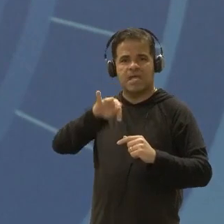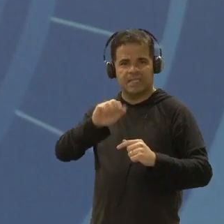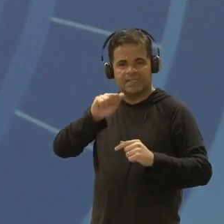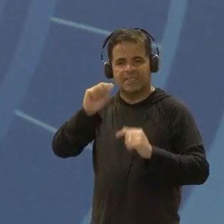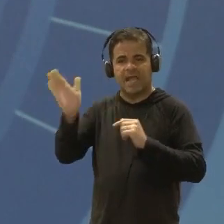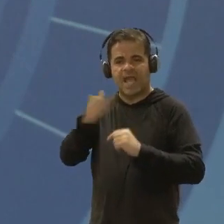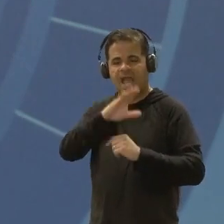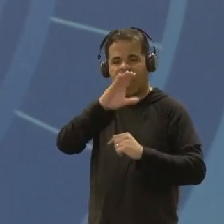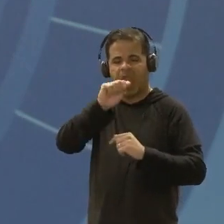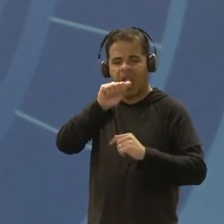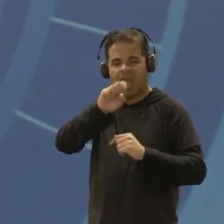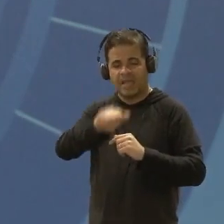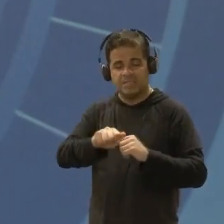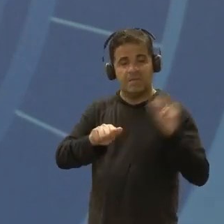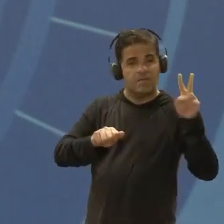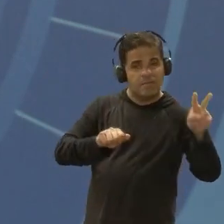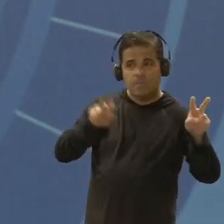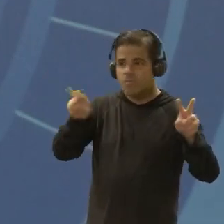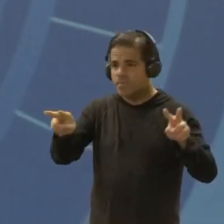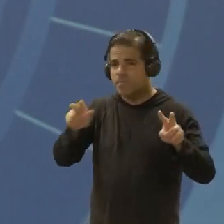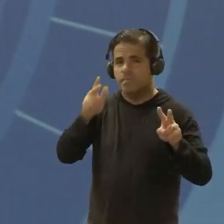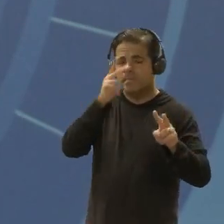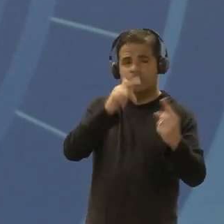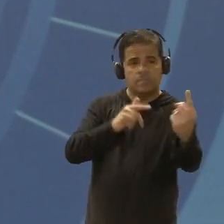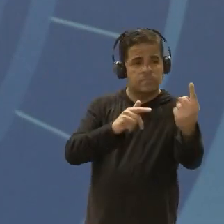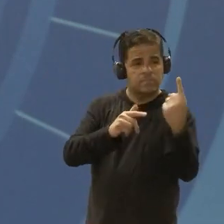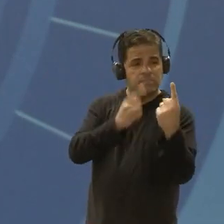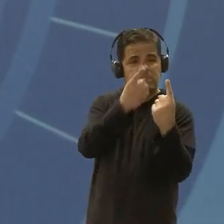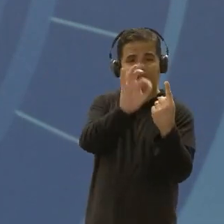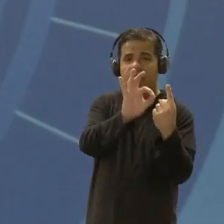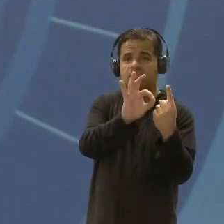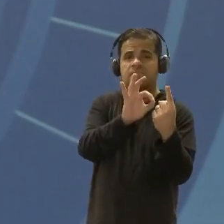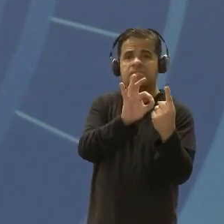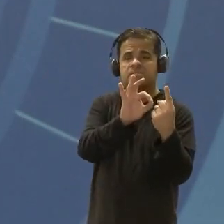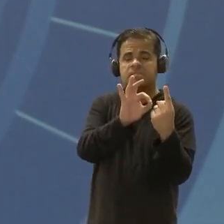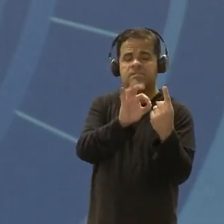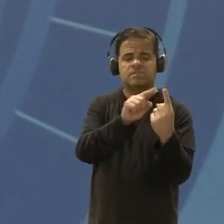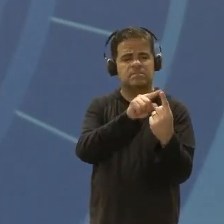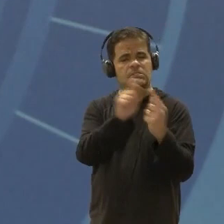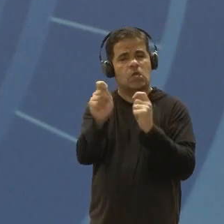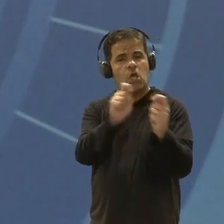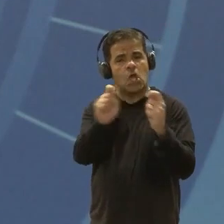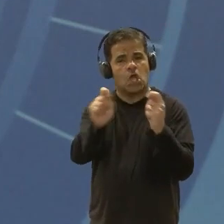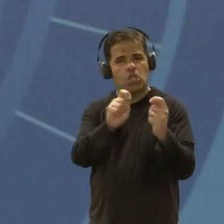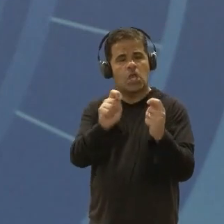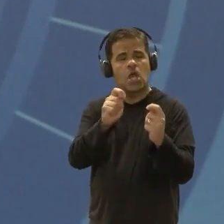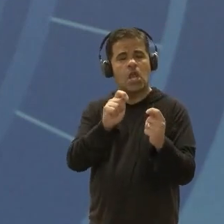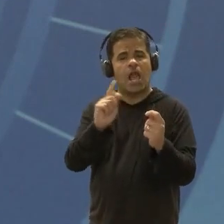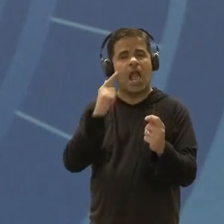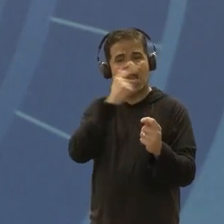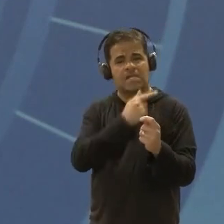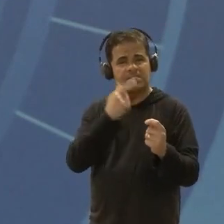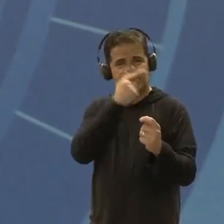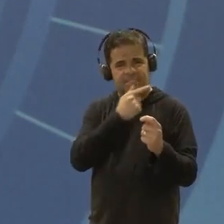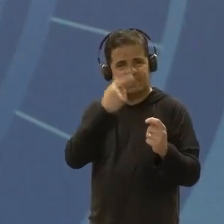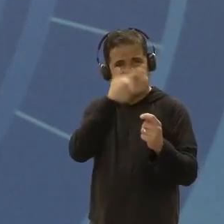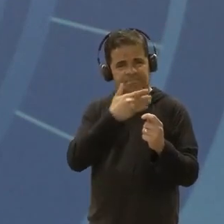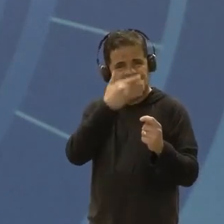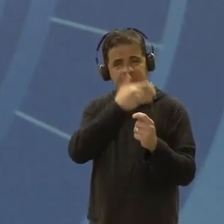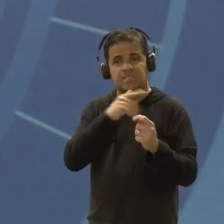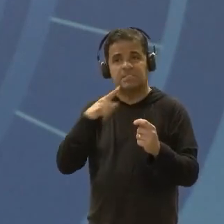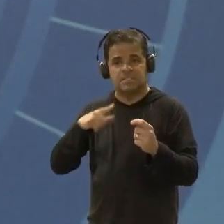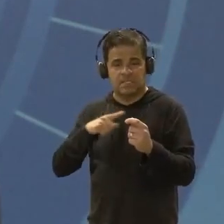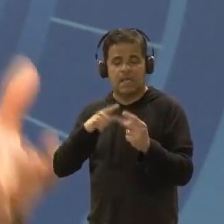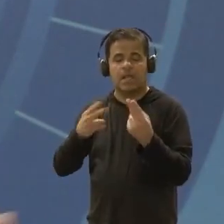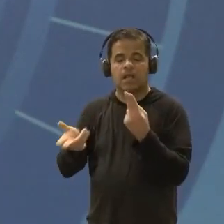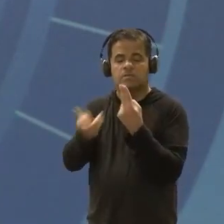onde nós vimos isso. O paciente está com a glicada de 10, você controla a glicemia com o que a gente tem no